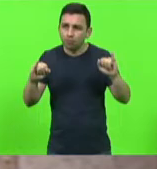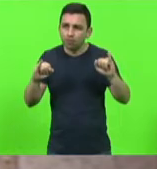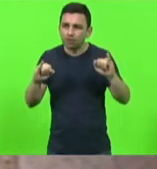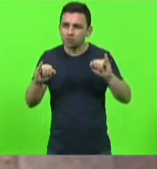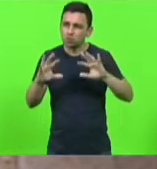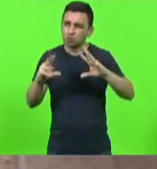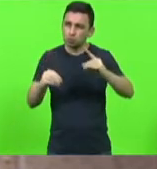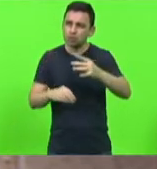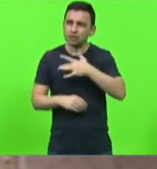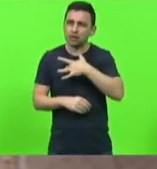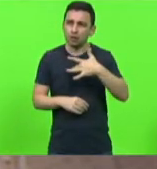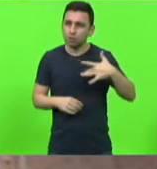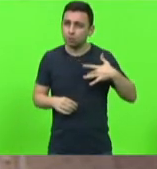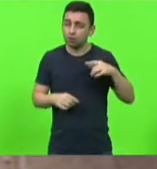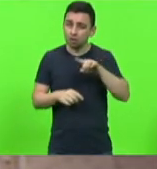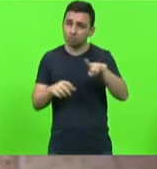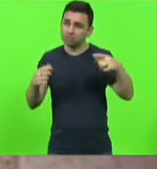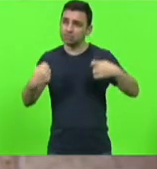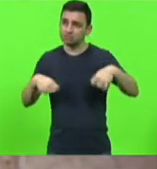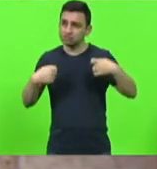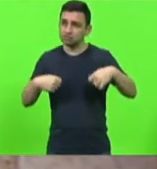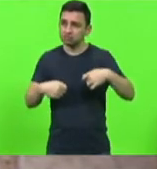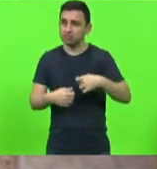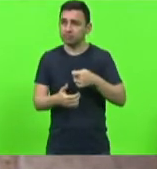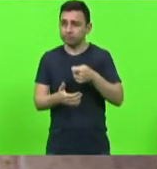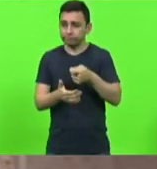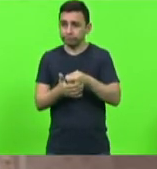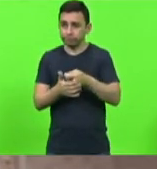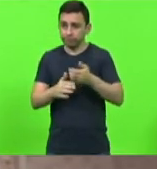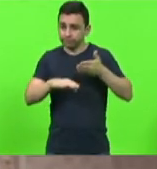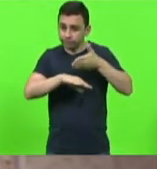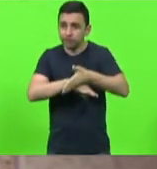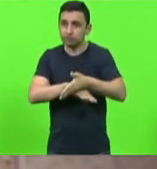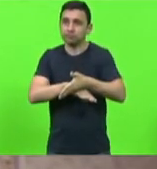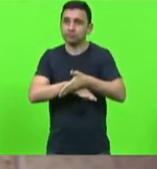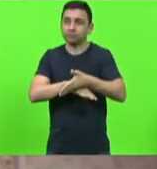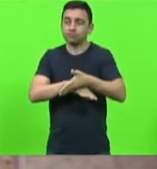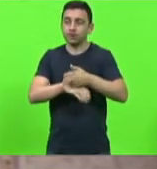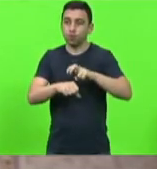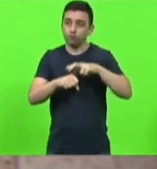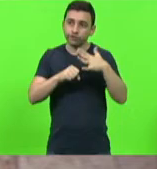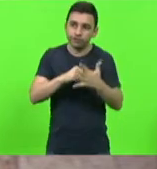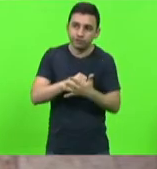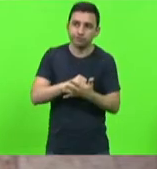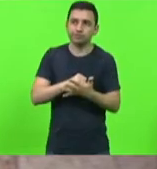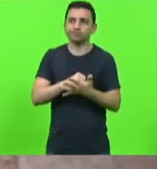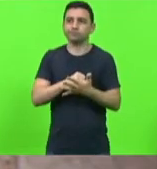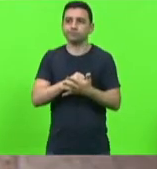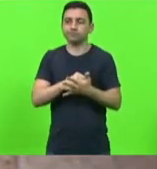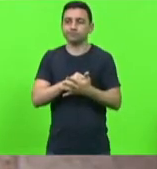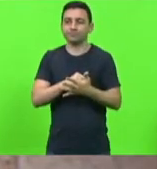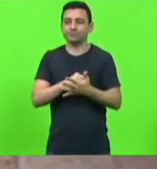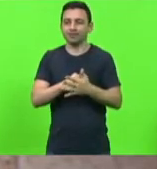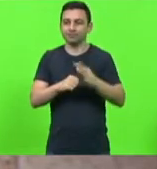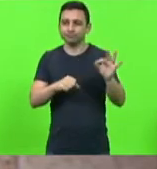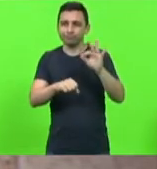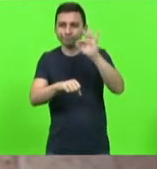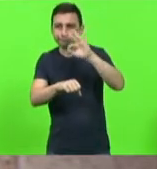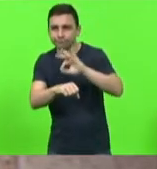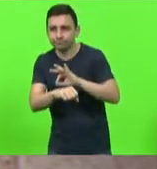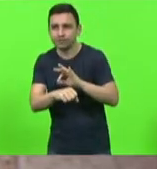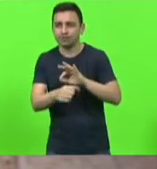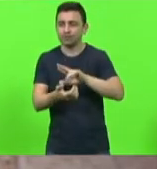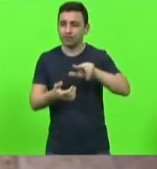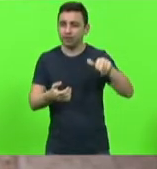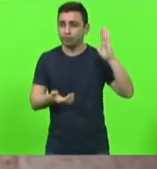saúde para que elas tomem as devidas providências, por exemplo, o Covid, por exemplo, dengue, por exemplo,